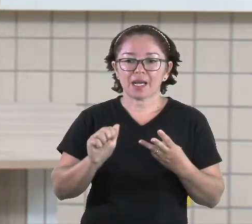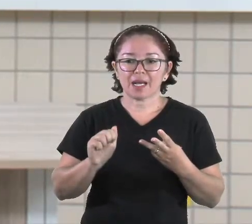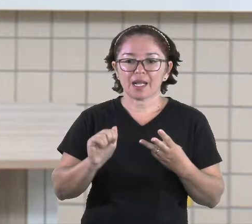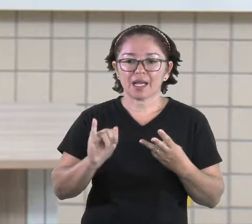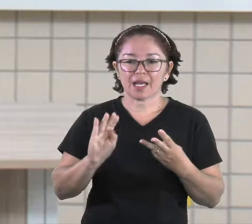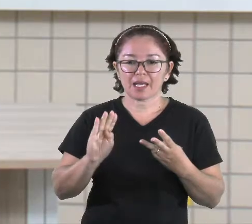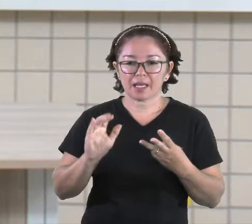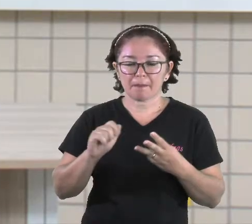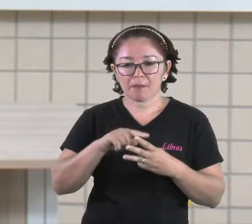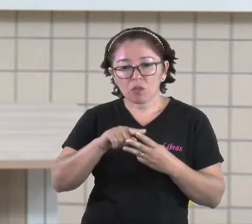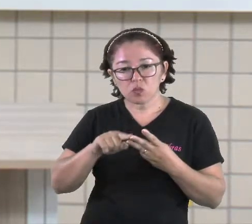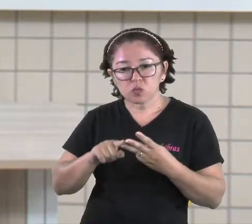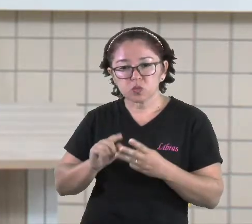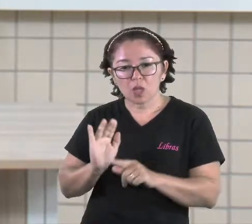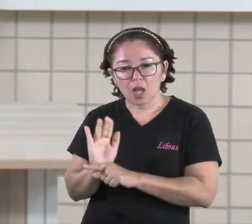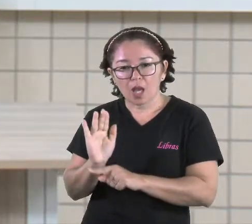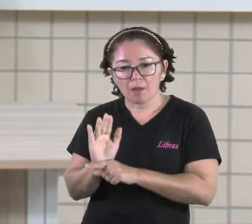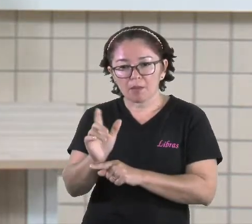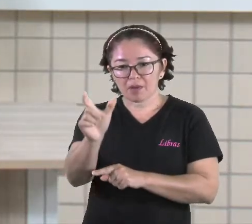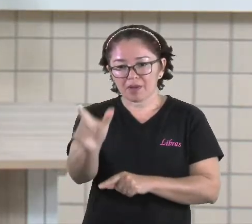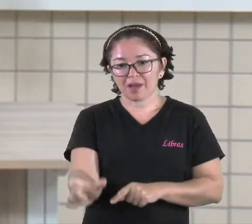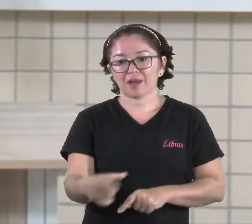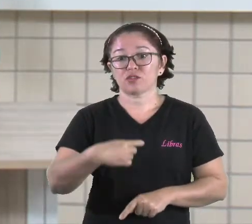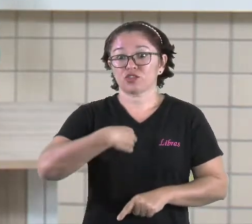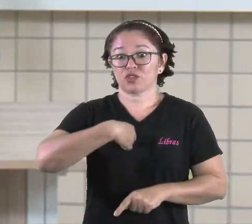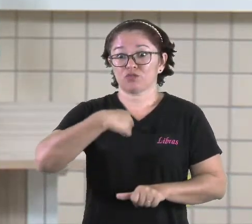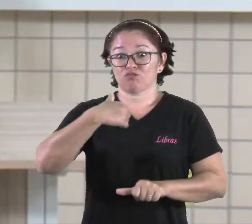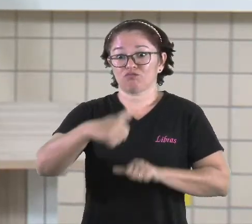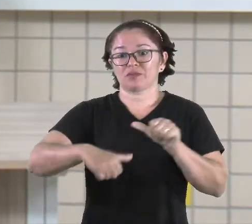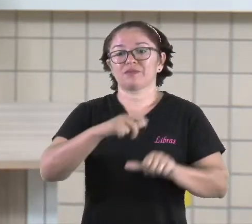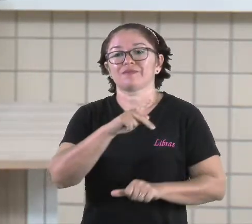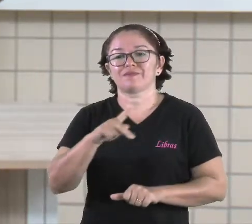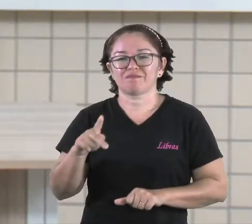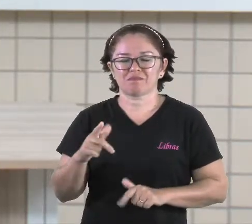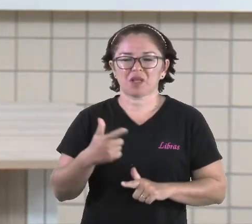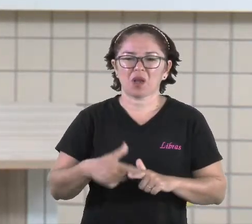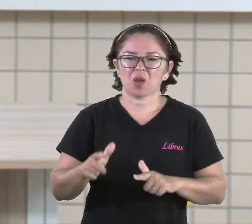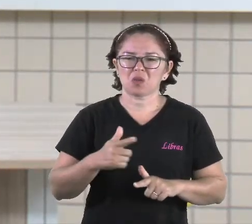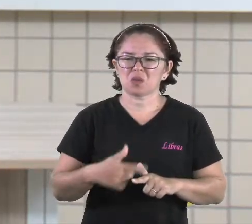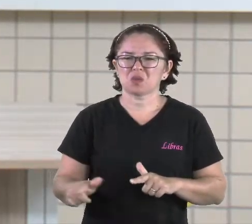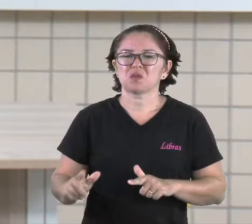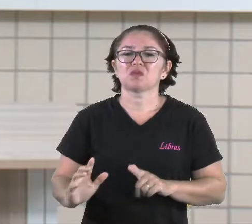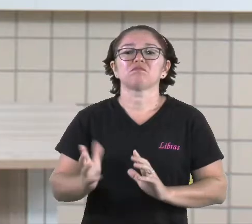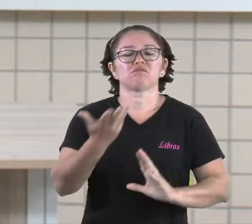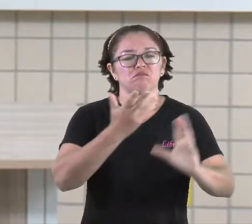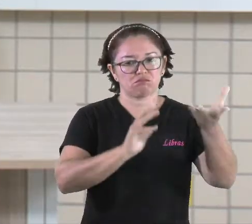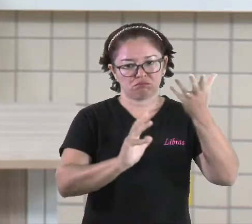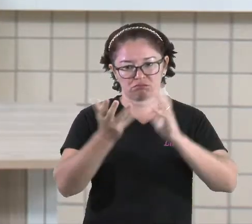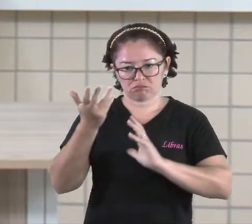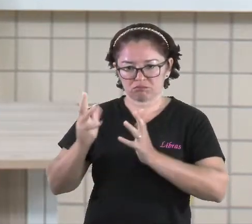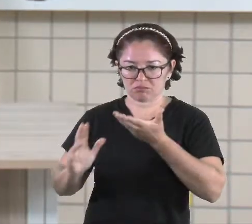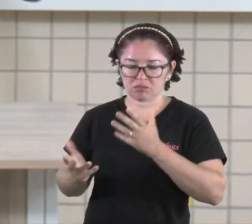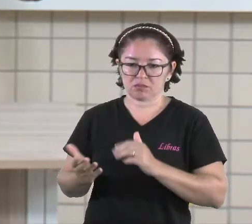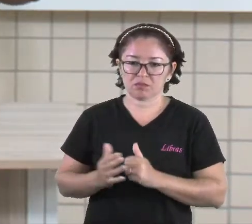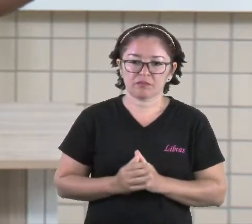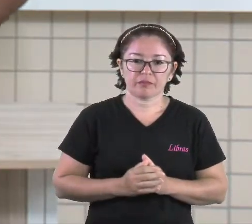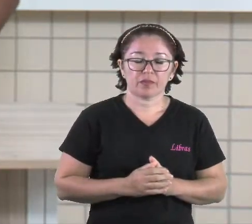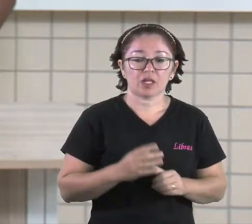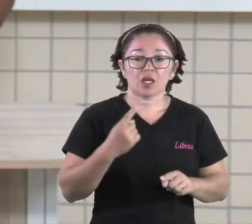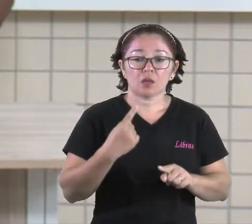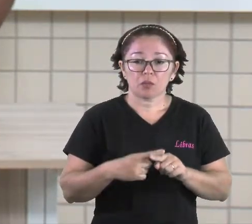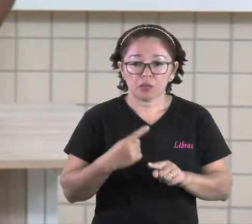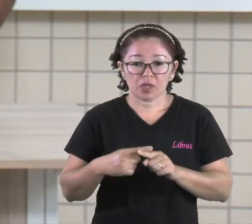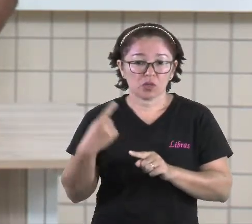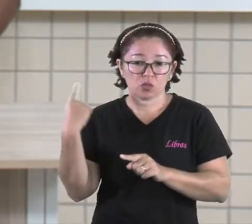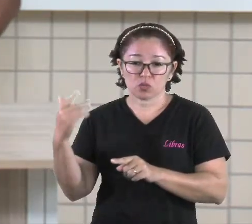a presidente da República. Houve uma enorme confusão em torno da posse do presidente, Júlio Prestes, que foi